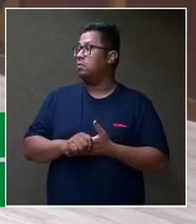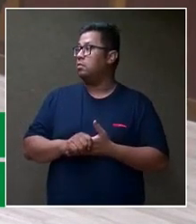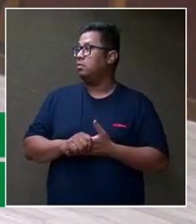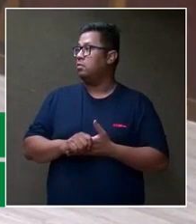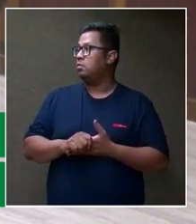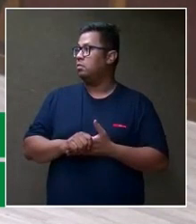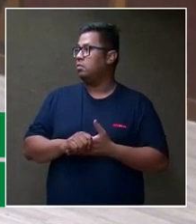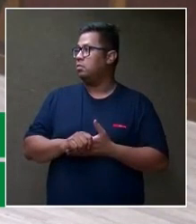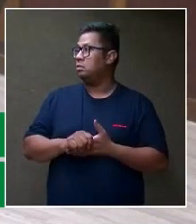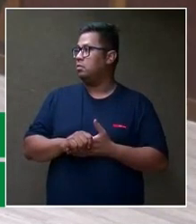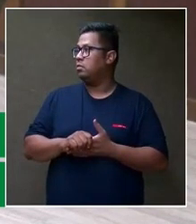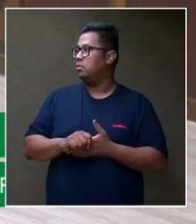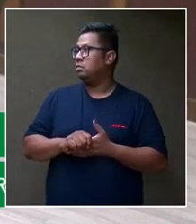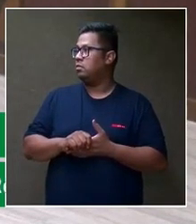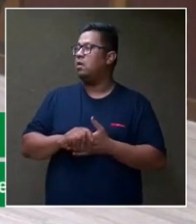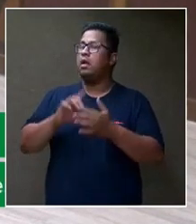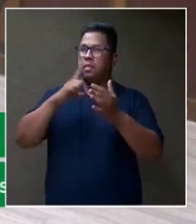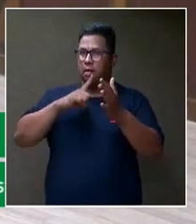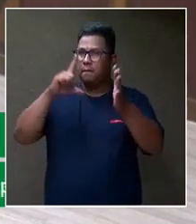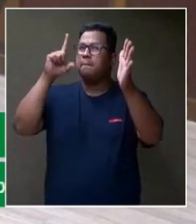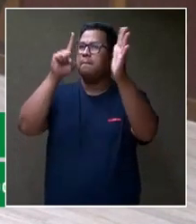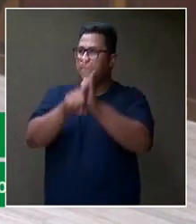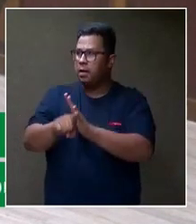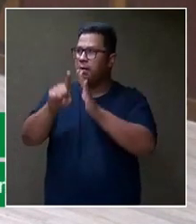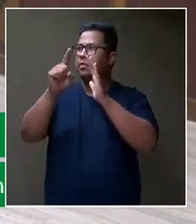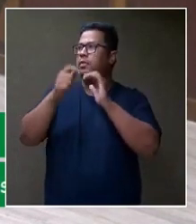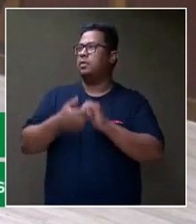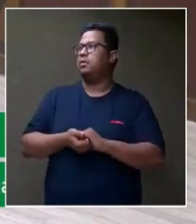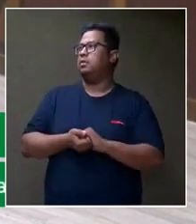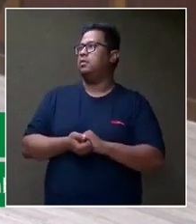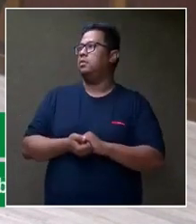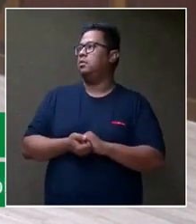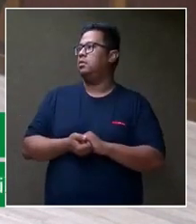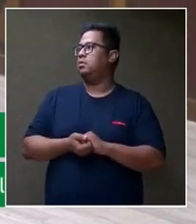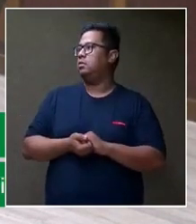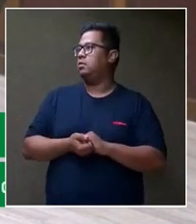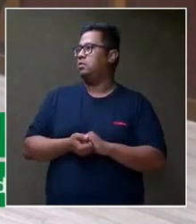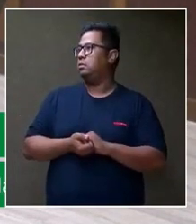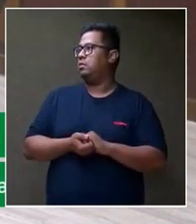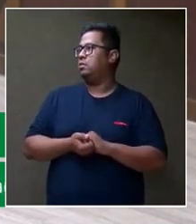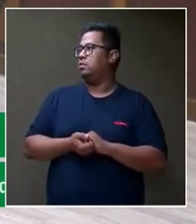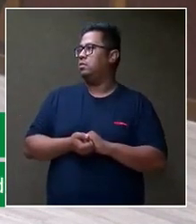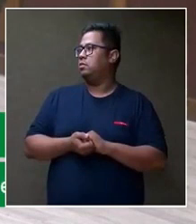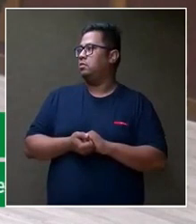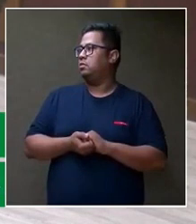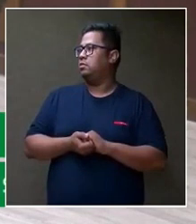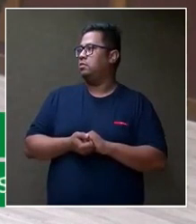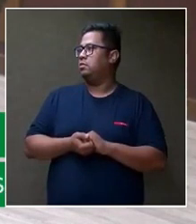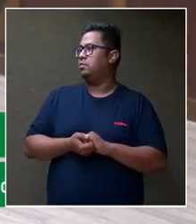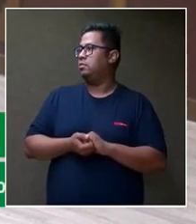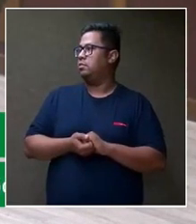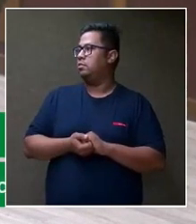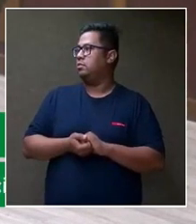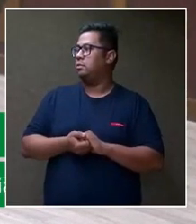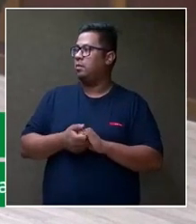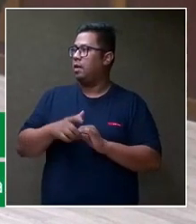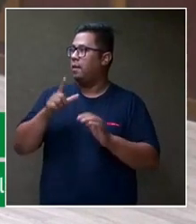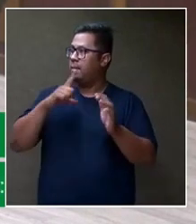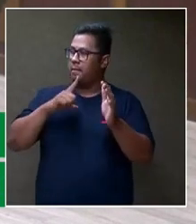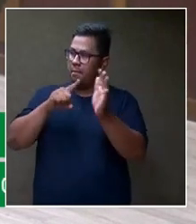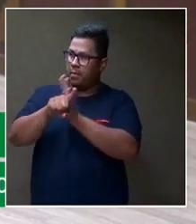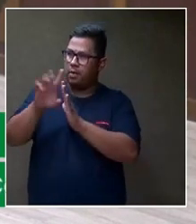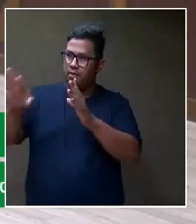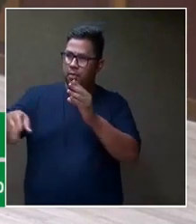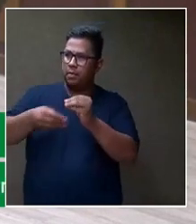o senhor faça depois. O senhor tem perguntas a fazer? Ou eu posso... Sim, se... Perguntas complementares?